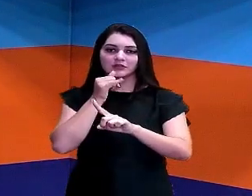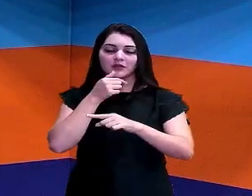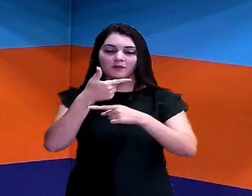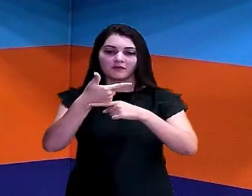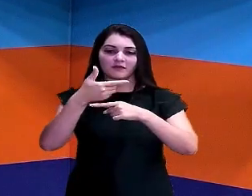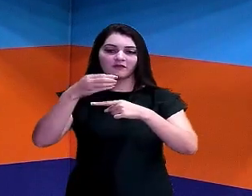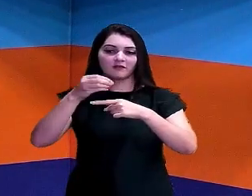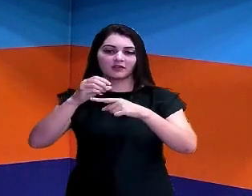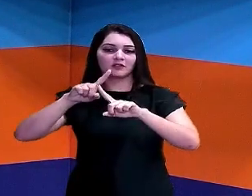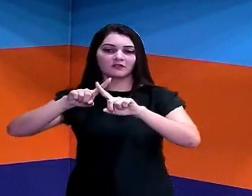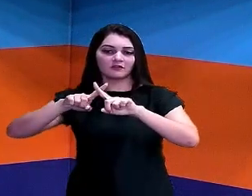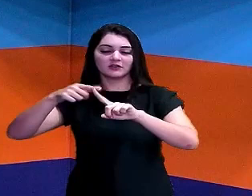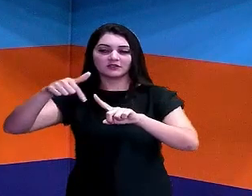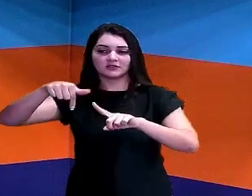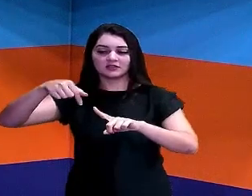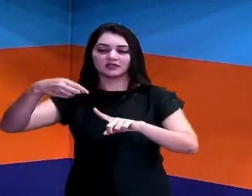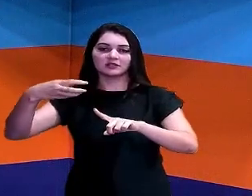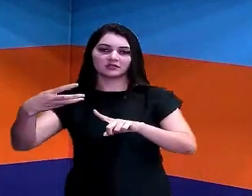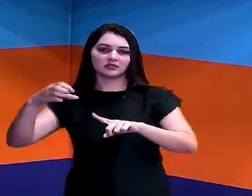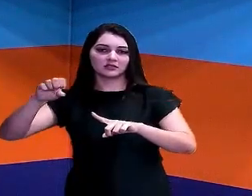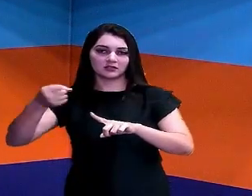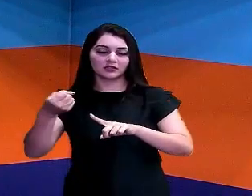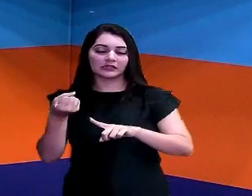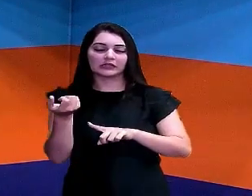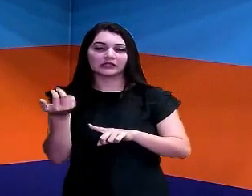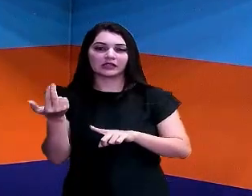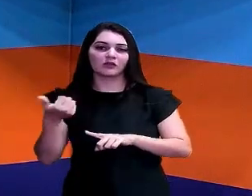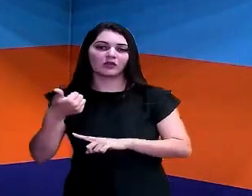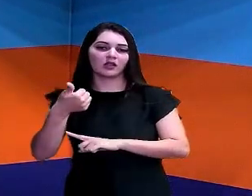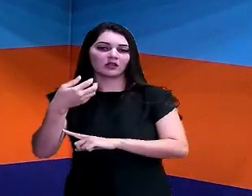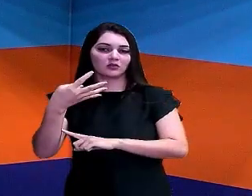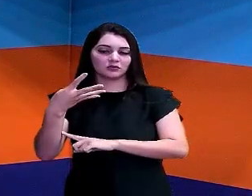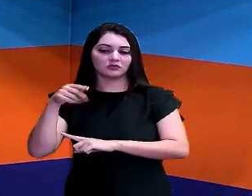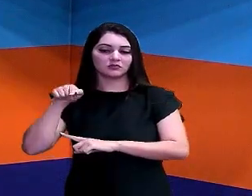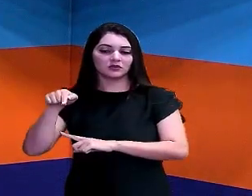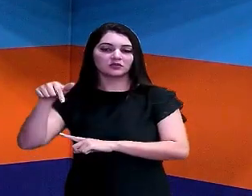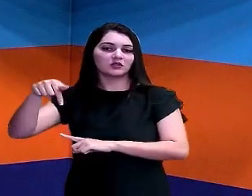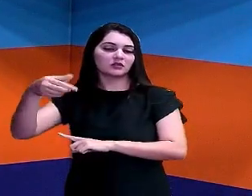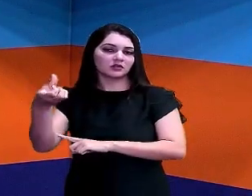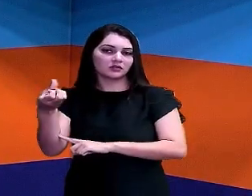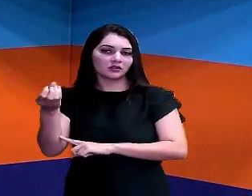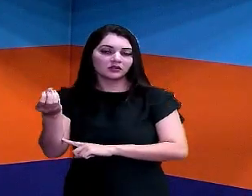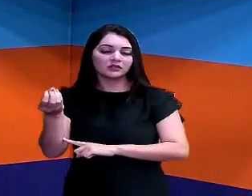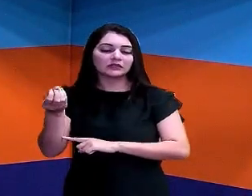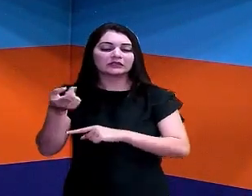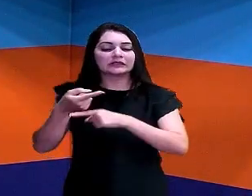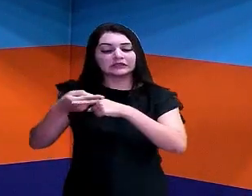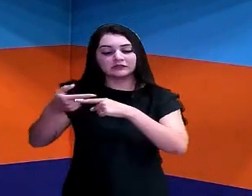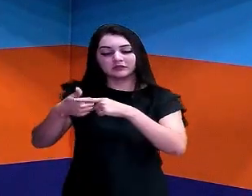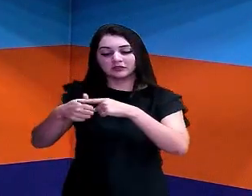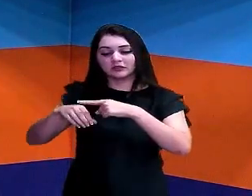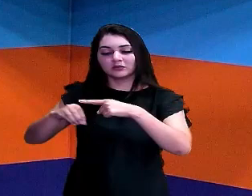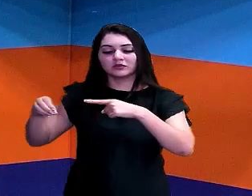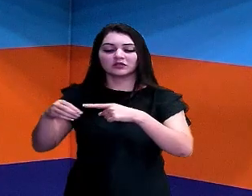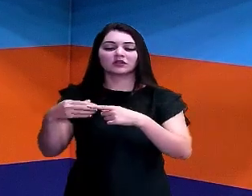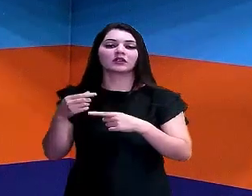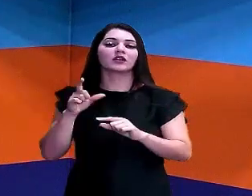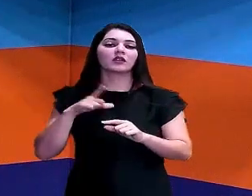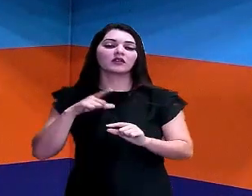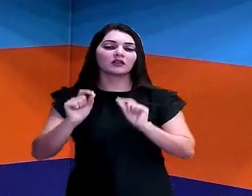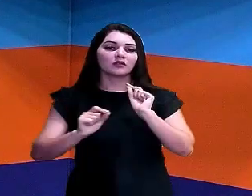vezes 738, que vai dar 14.760, e divido por 100, que vai dar